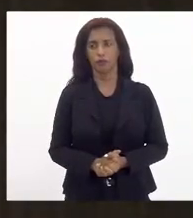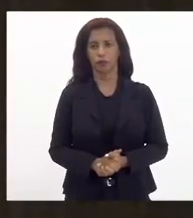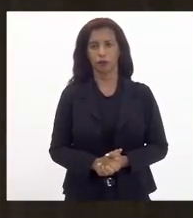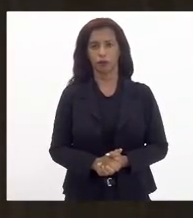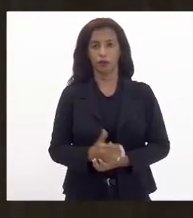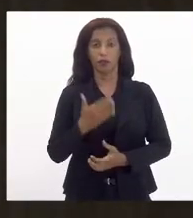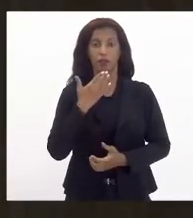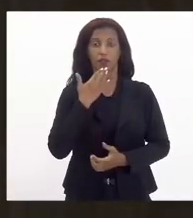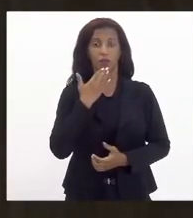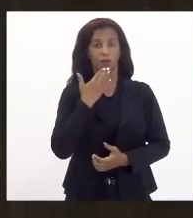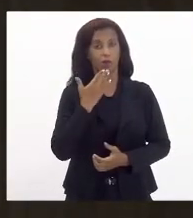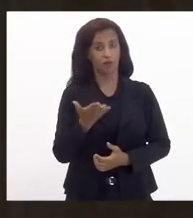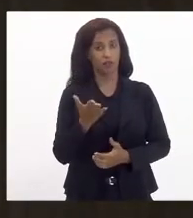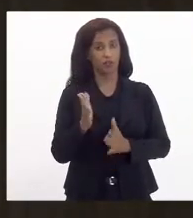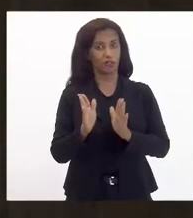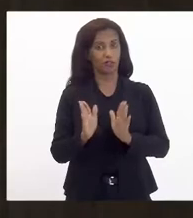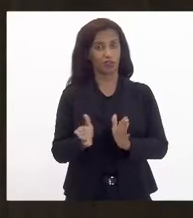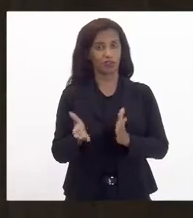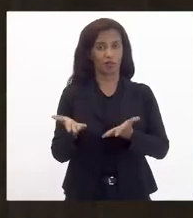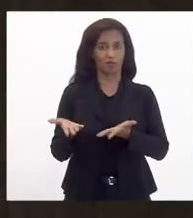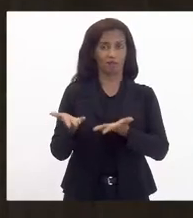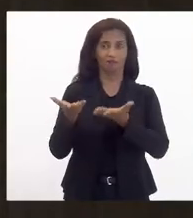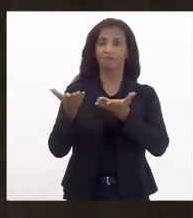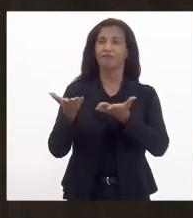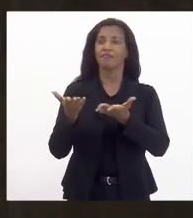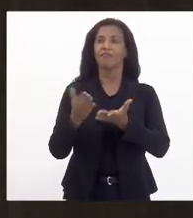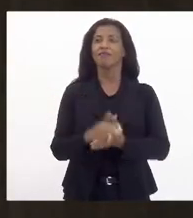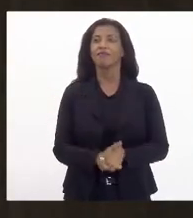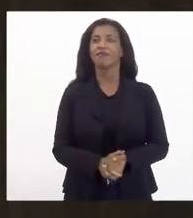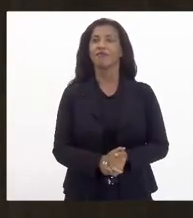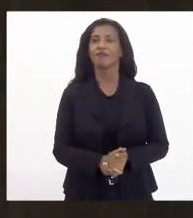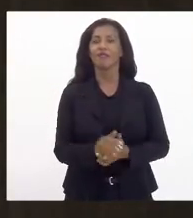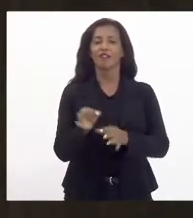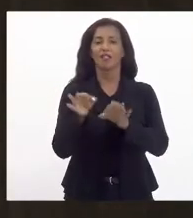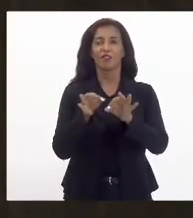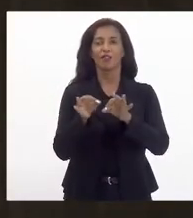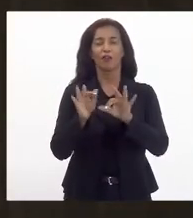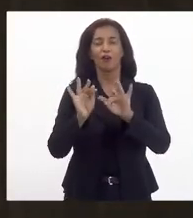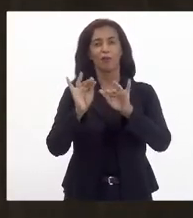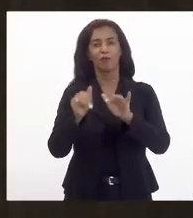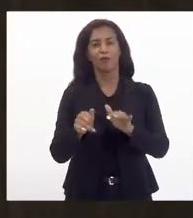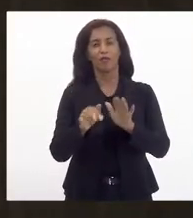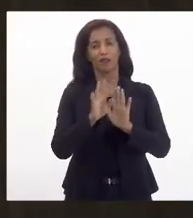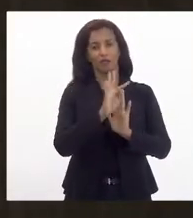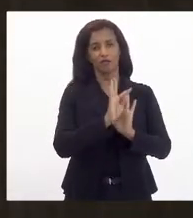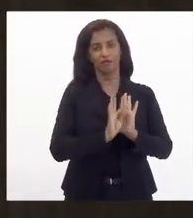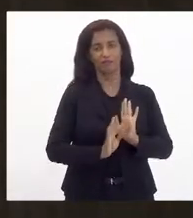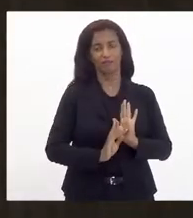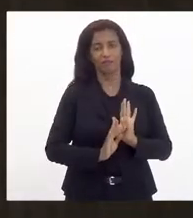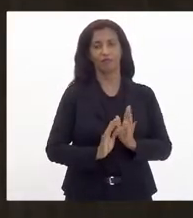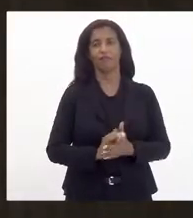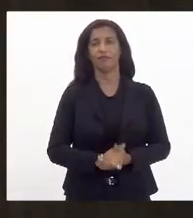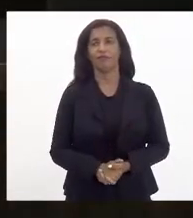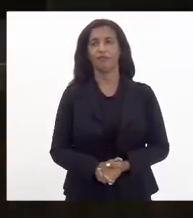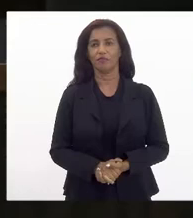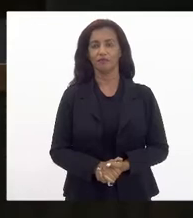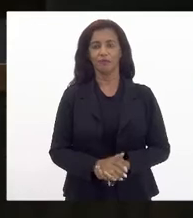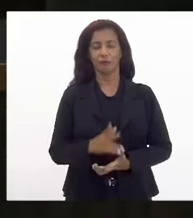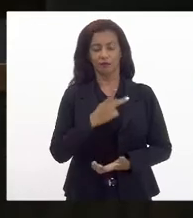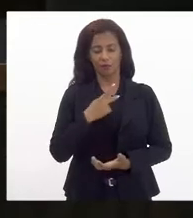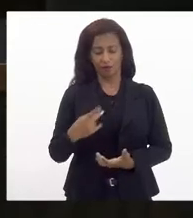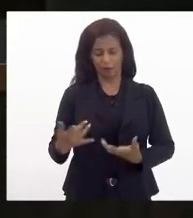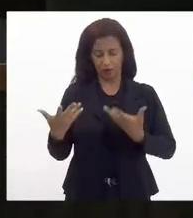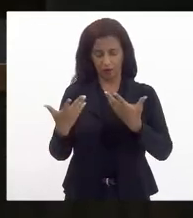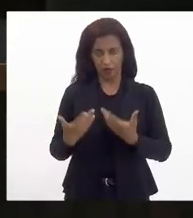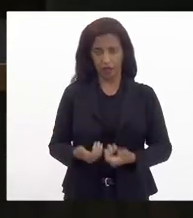o e pedindo desde já a vossa excelência forma final de relação à presidência